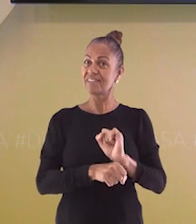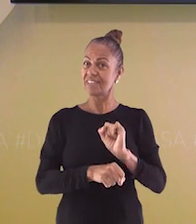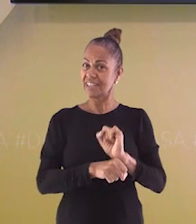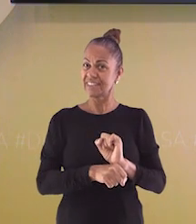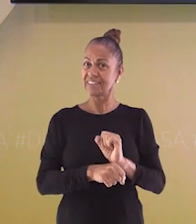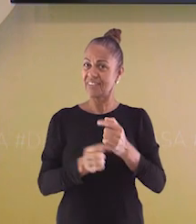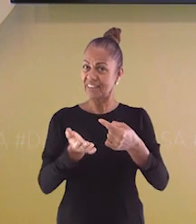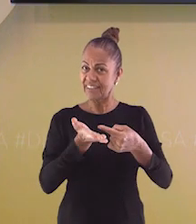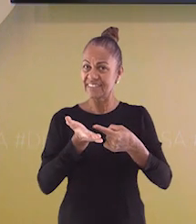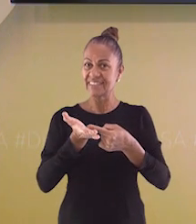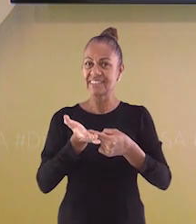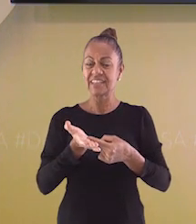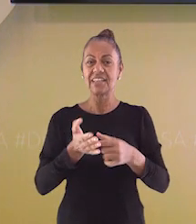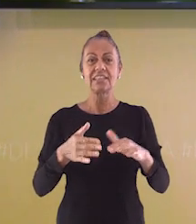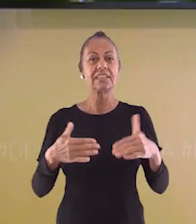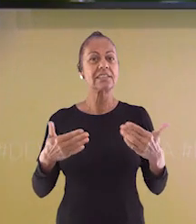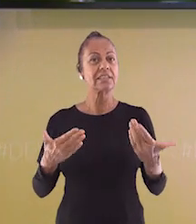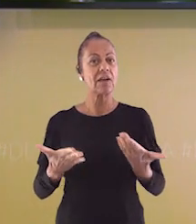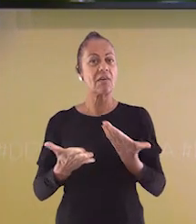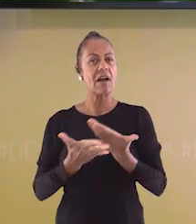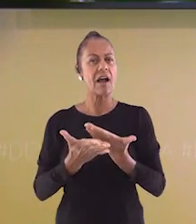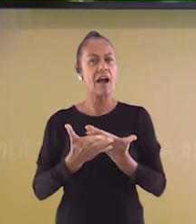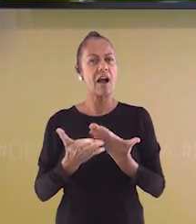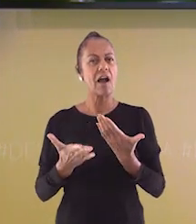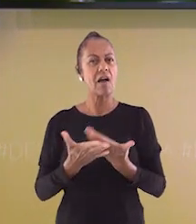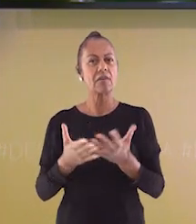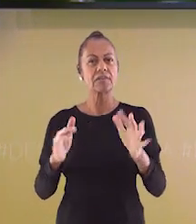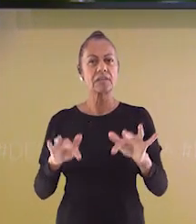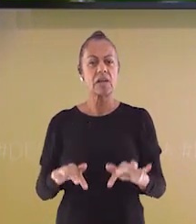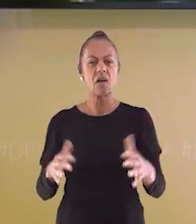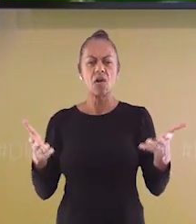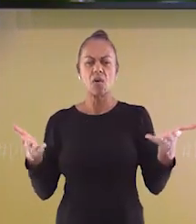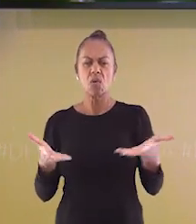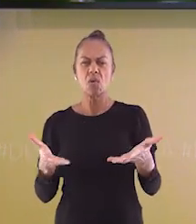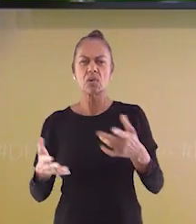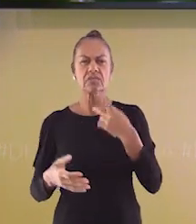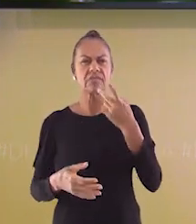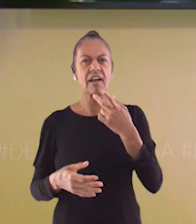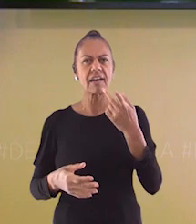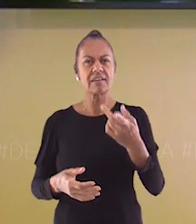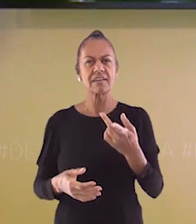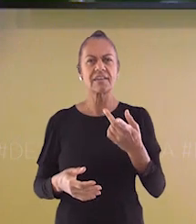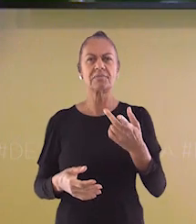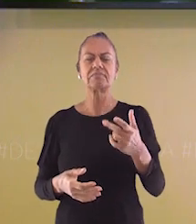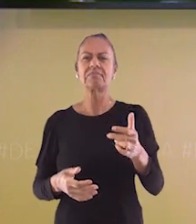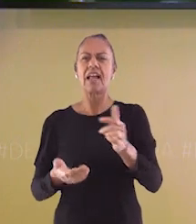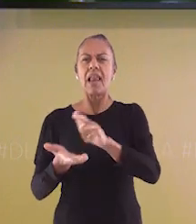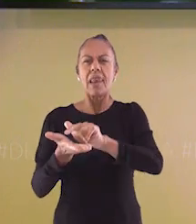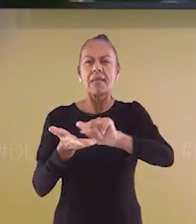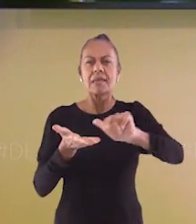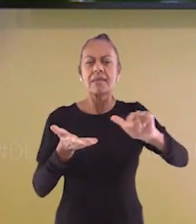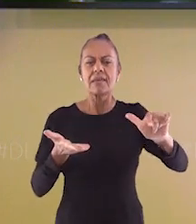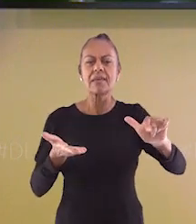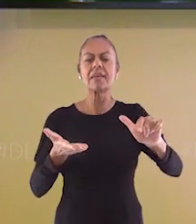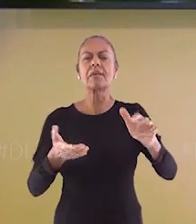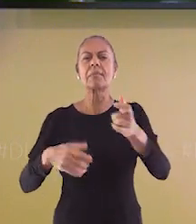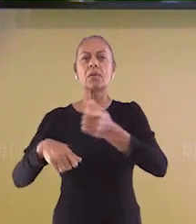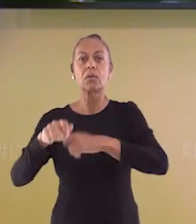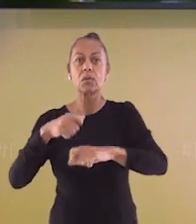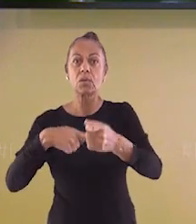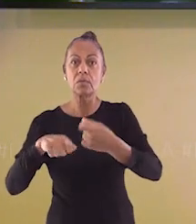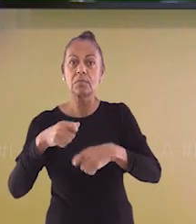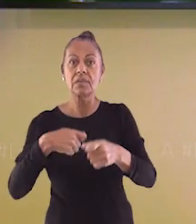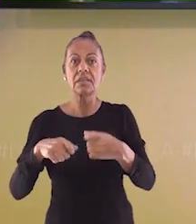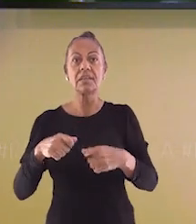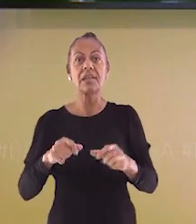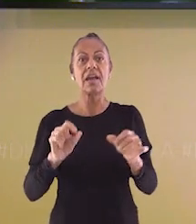seu vídeo, combinado? Chegamos ao fim da nossa aula, tá? Hoje a gente falou de limpeza e economia, falou de produção de detergente caseiro.